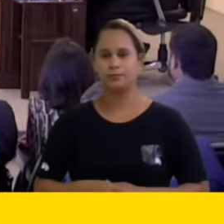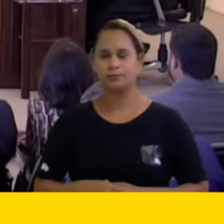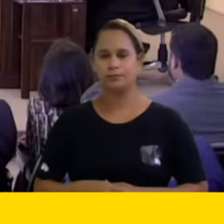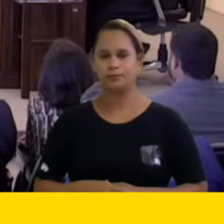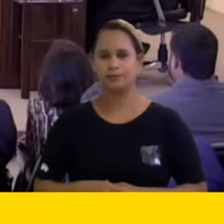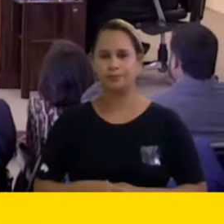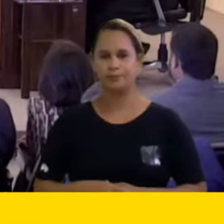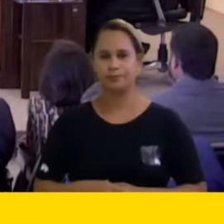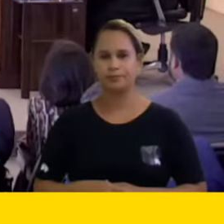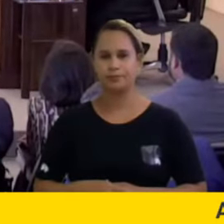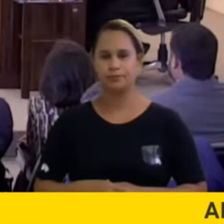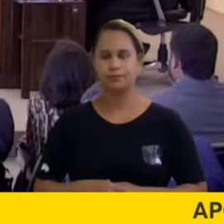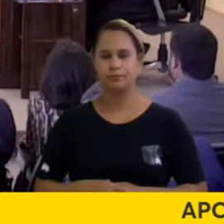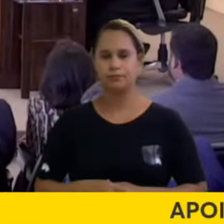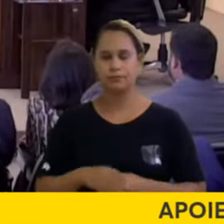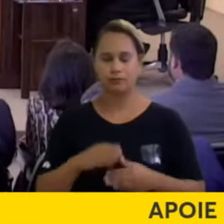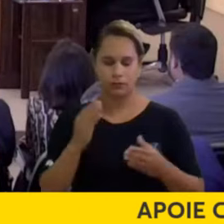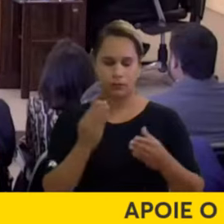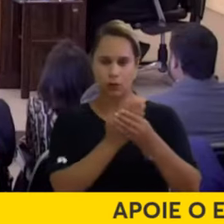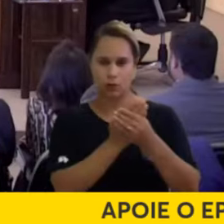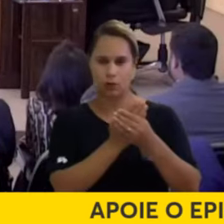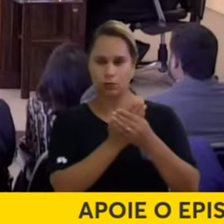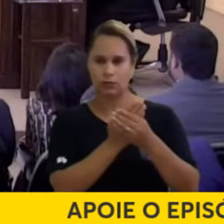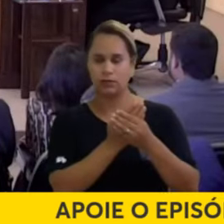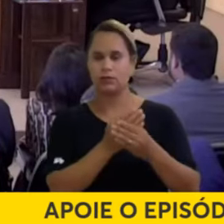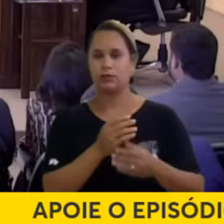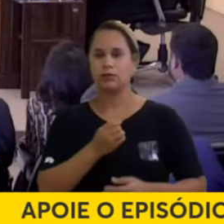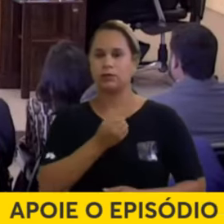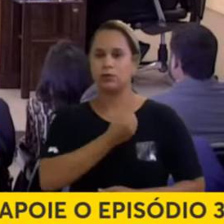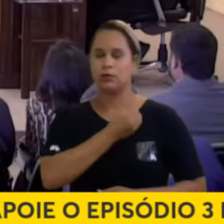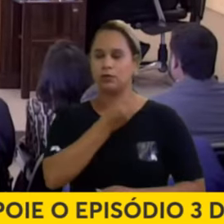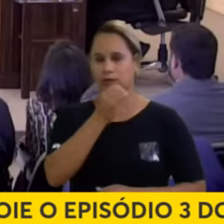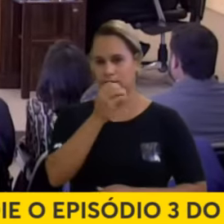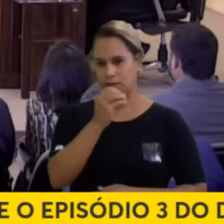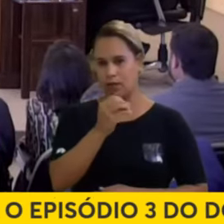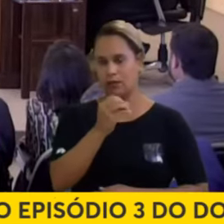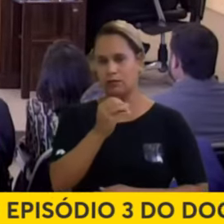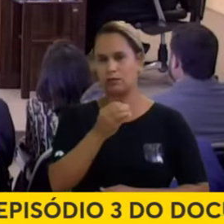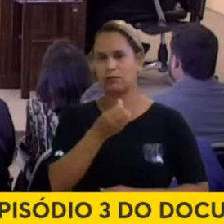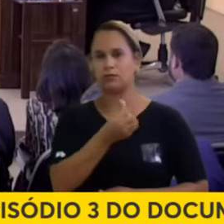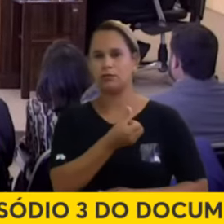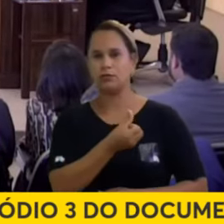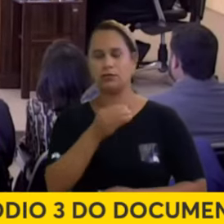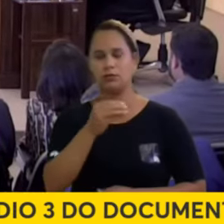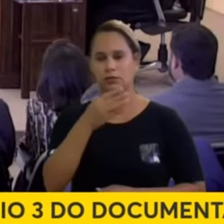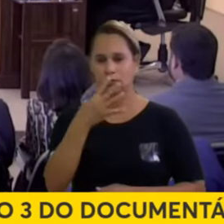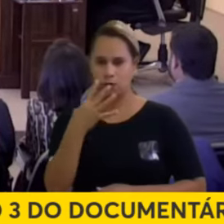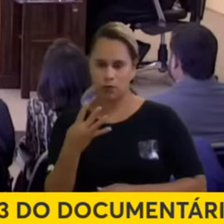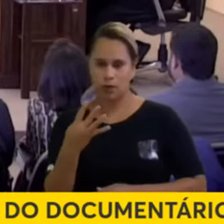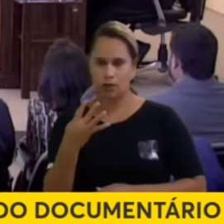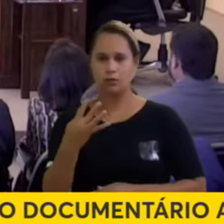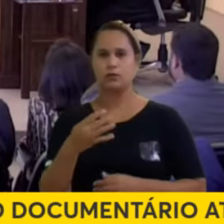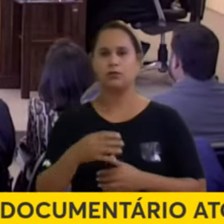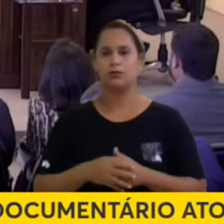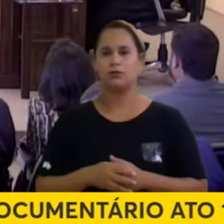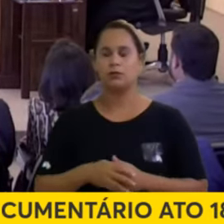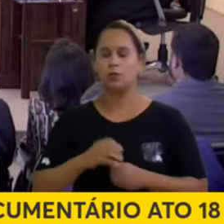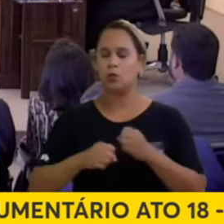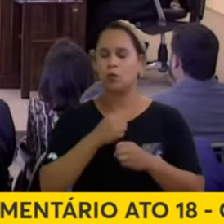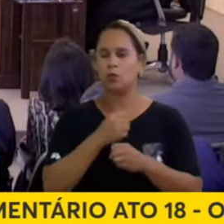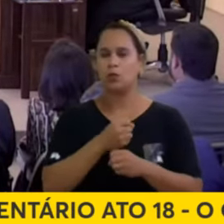eh processo zero 604 176 51 2022